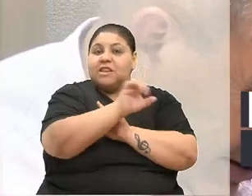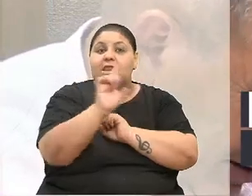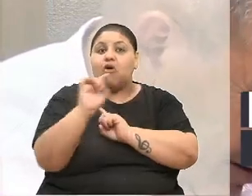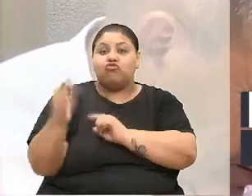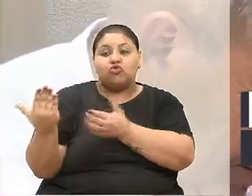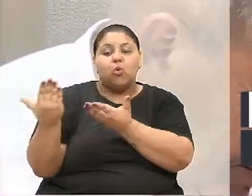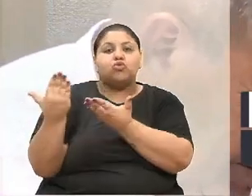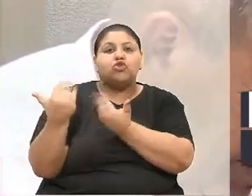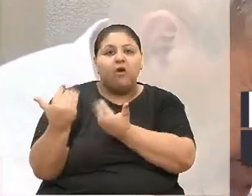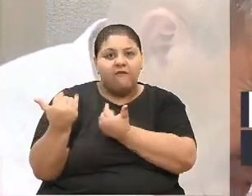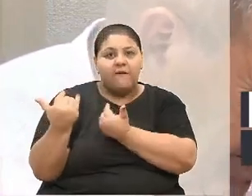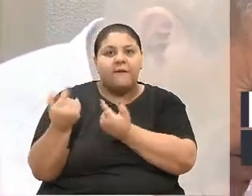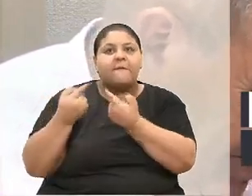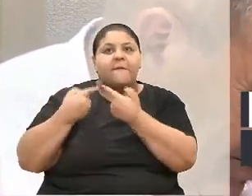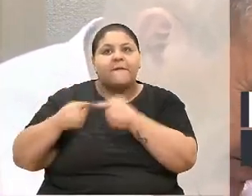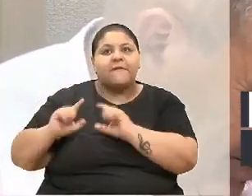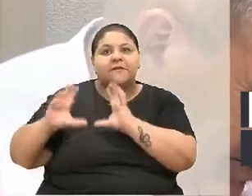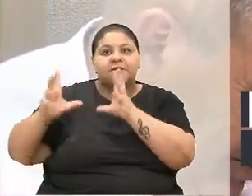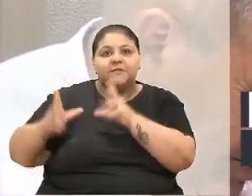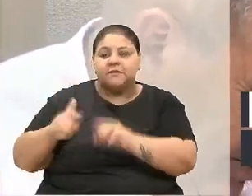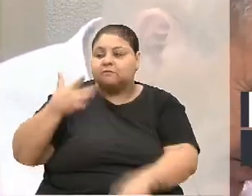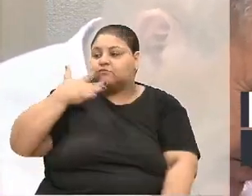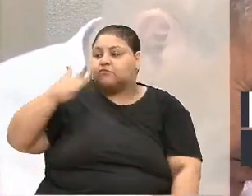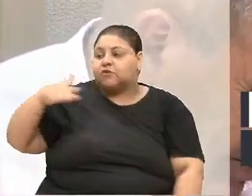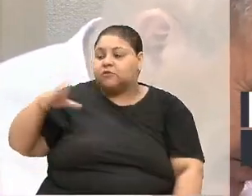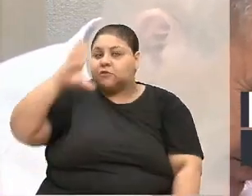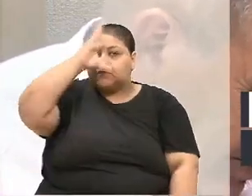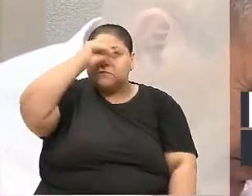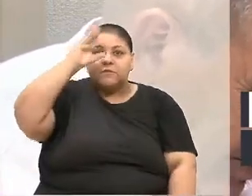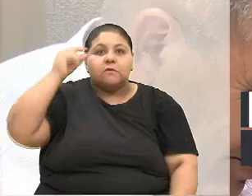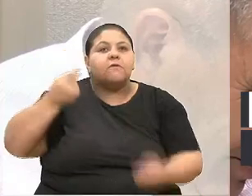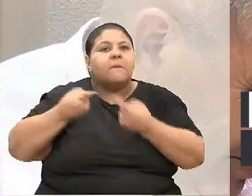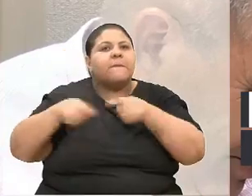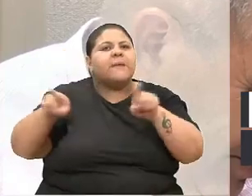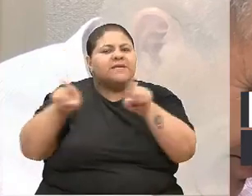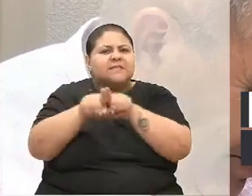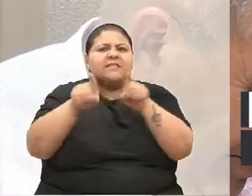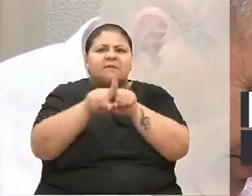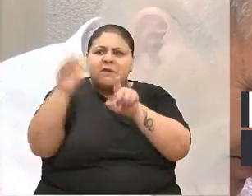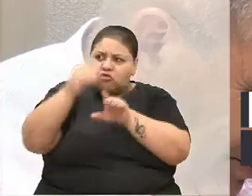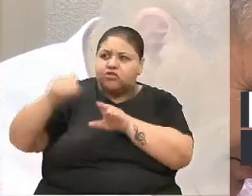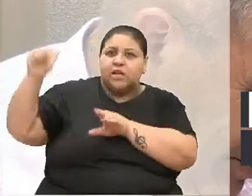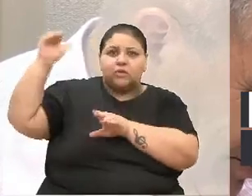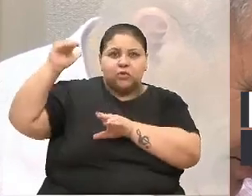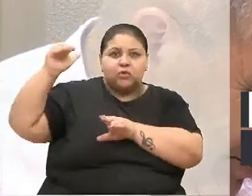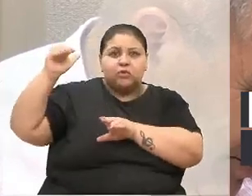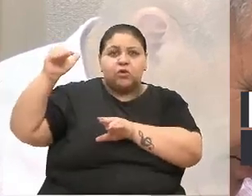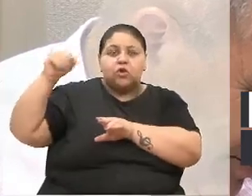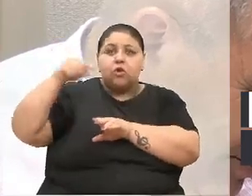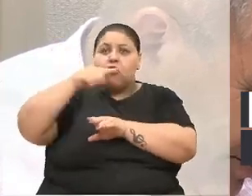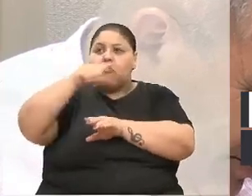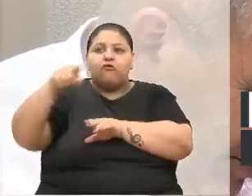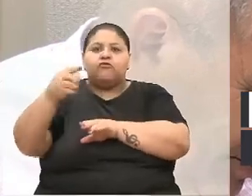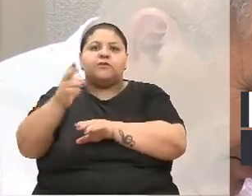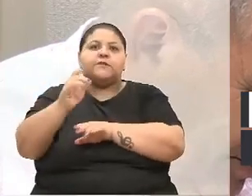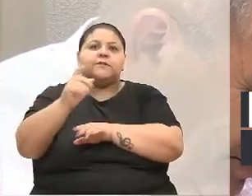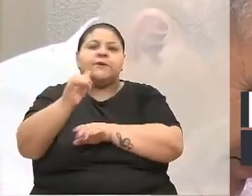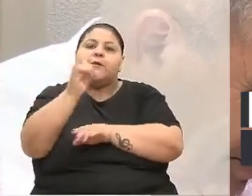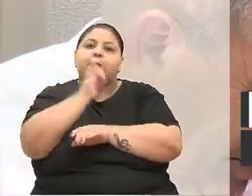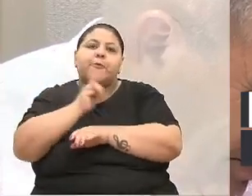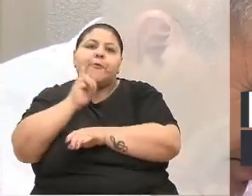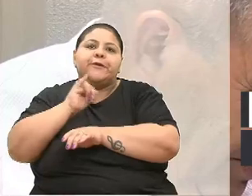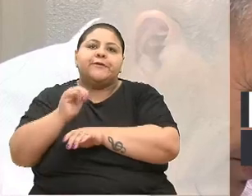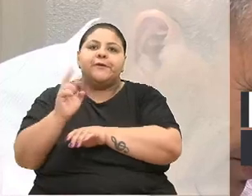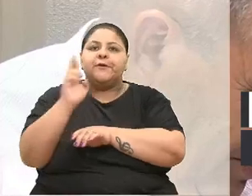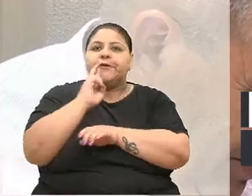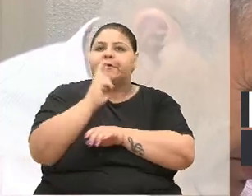nossos jovens, mas também as nossas crianças e adolescentes, mas também os próprios adultos. Quando você vai num restaurante, muitas das